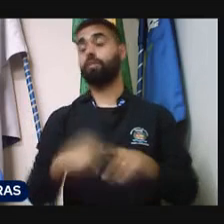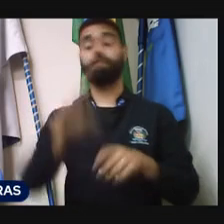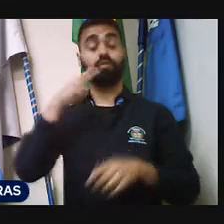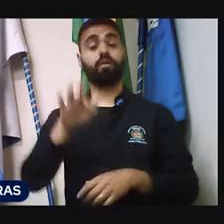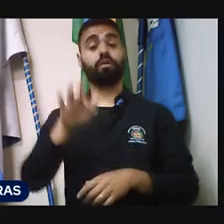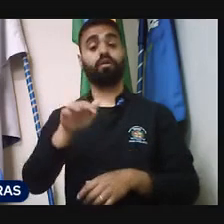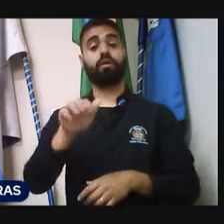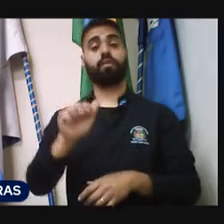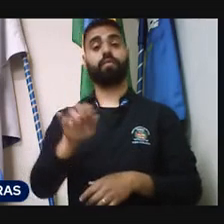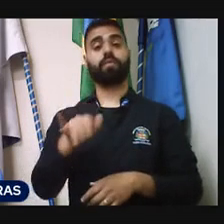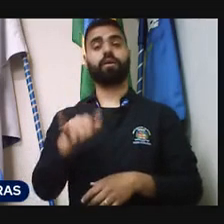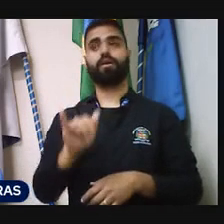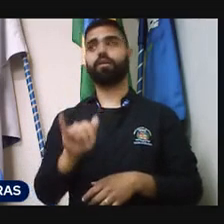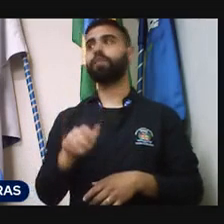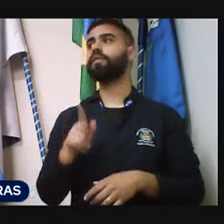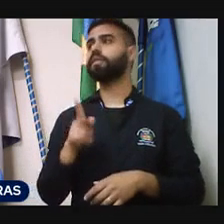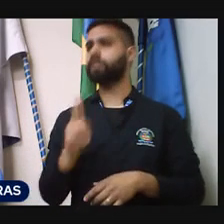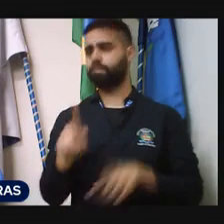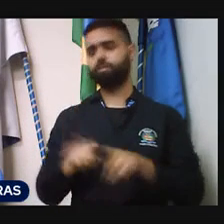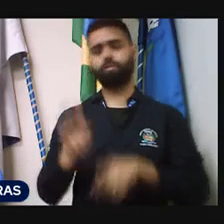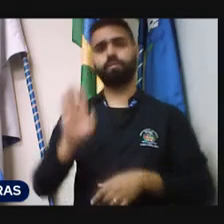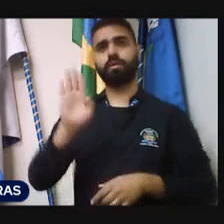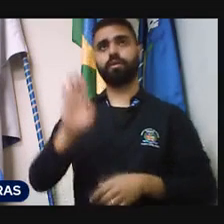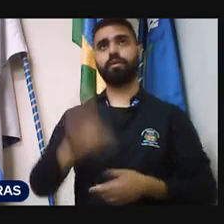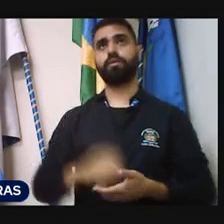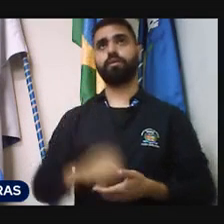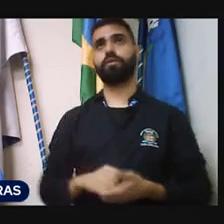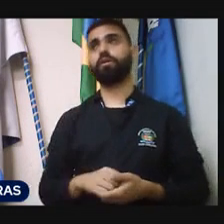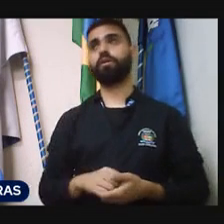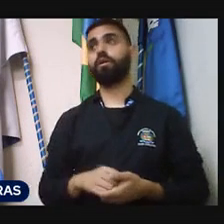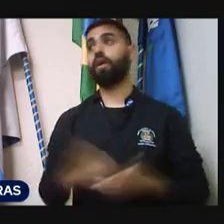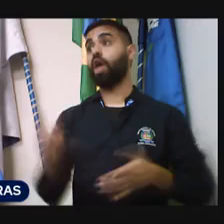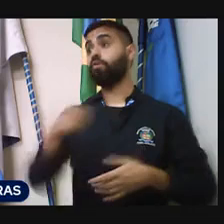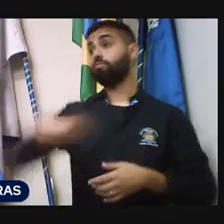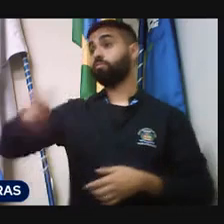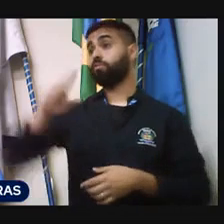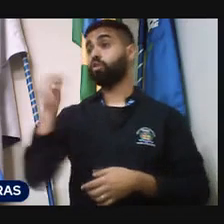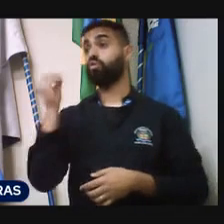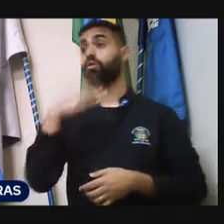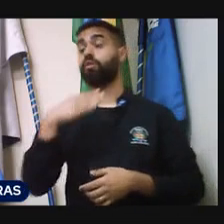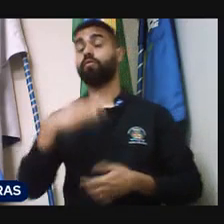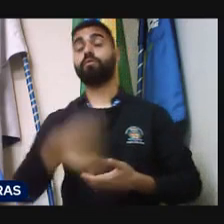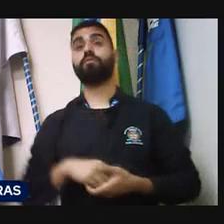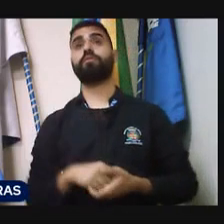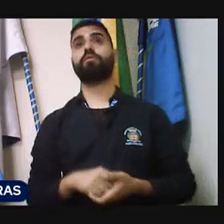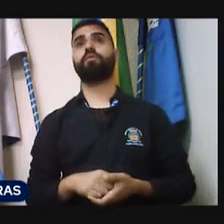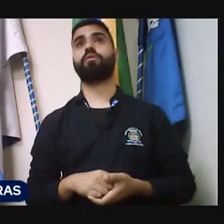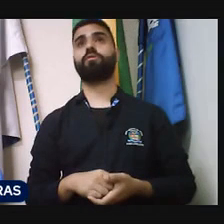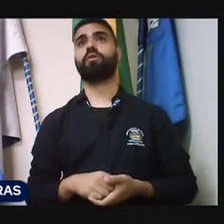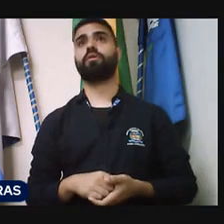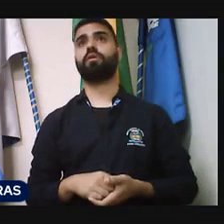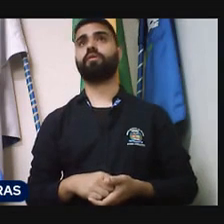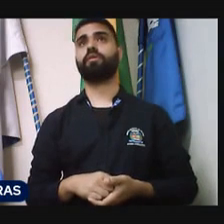também sempre presente a gente bom e você se toma agora aqui né